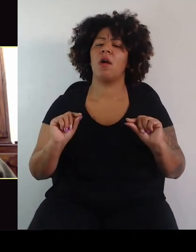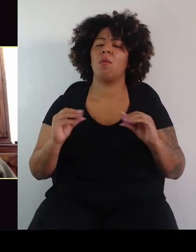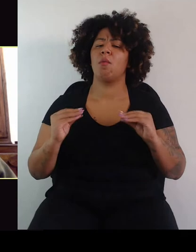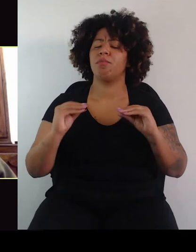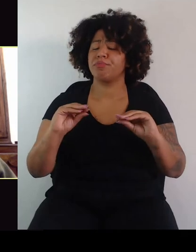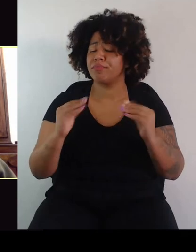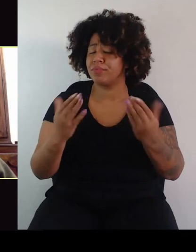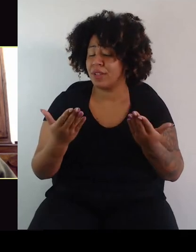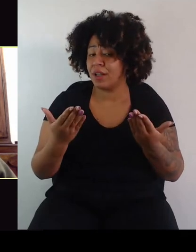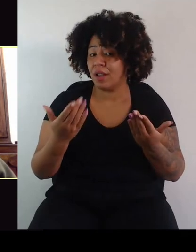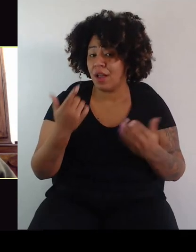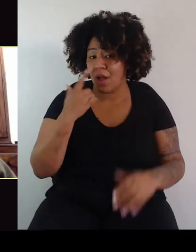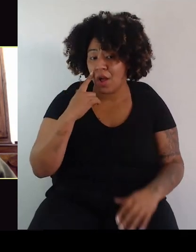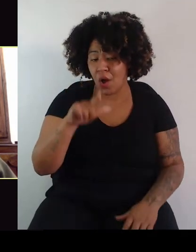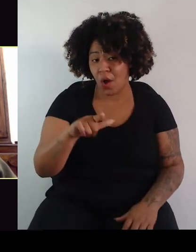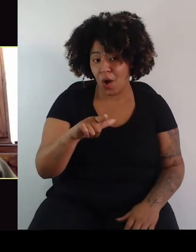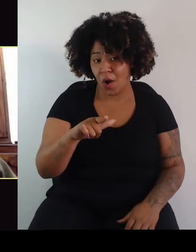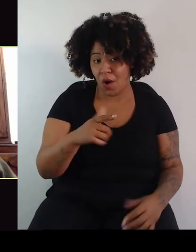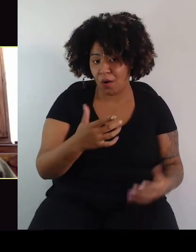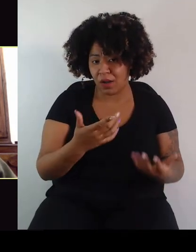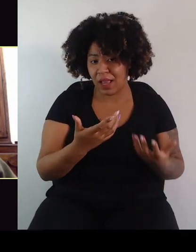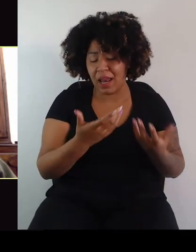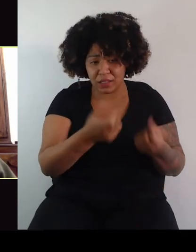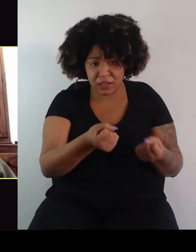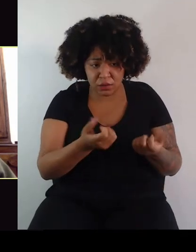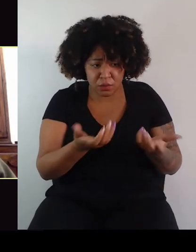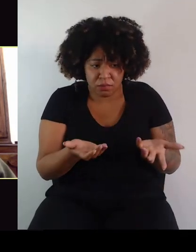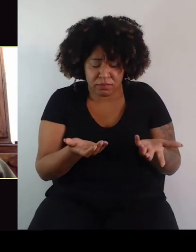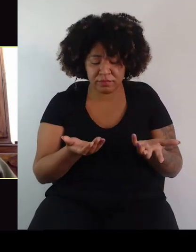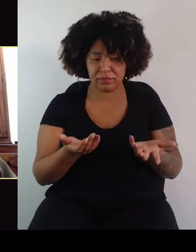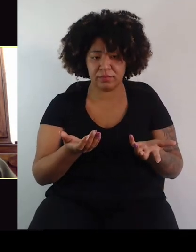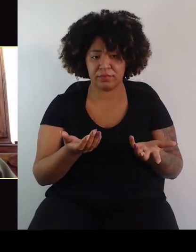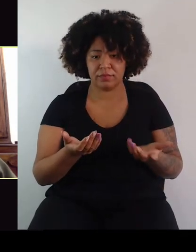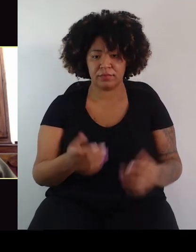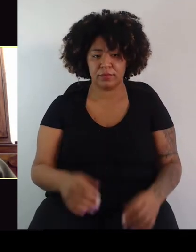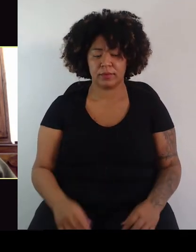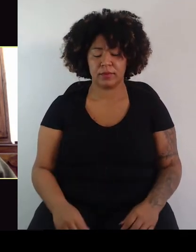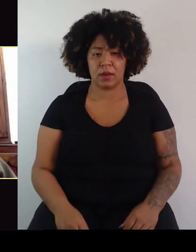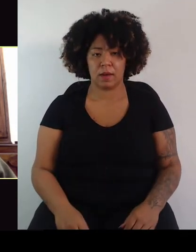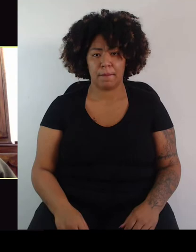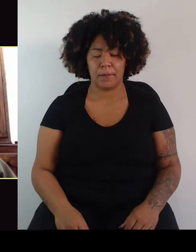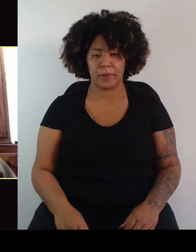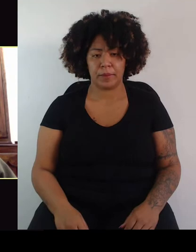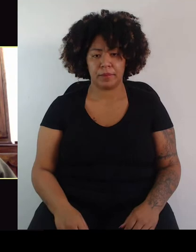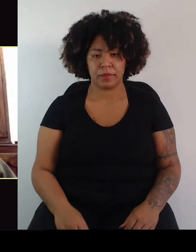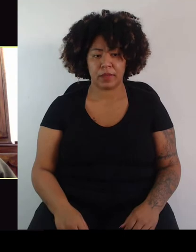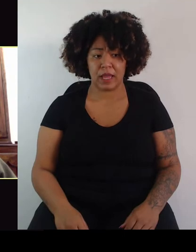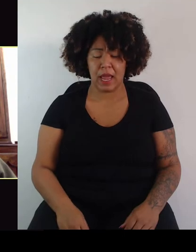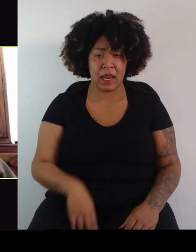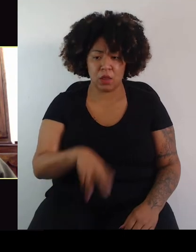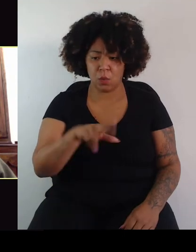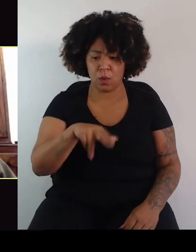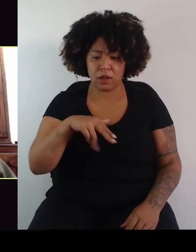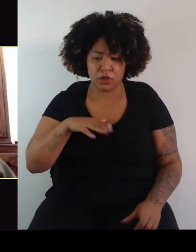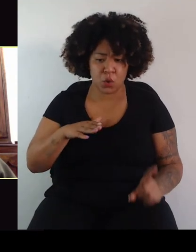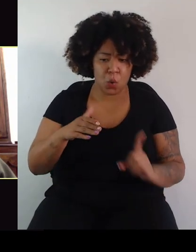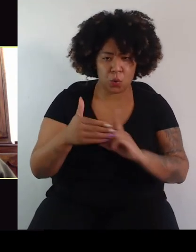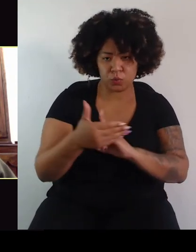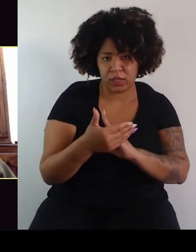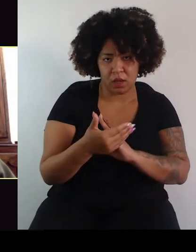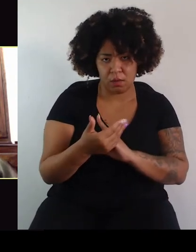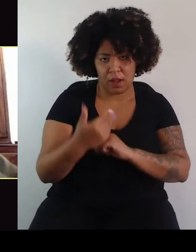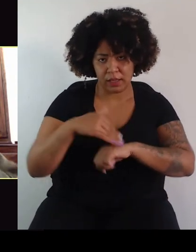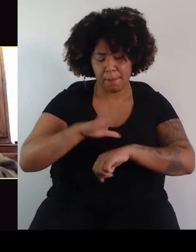terminou aceitando ele de fato nunca foi discreto sobre a sua homossexualidade